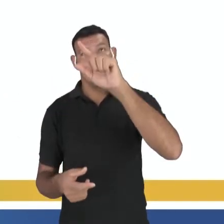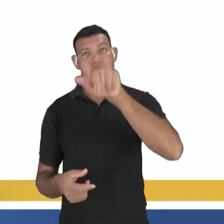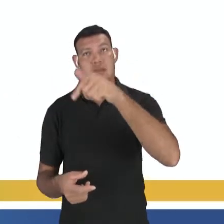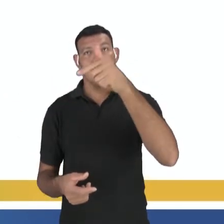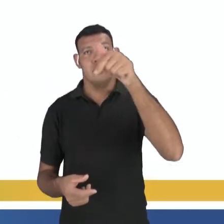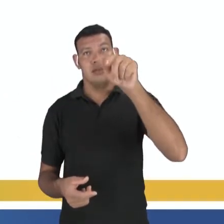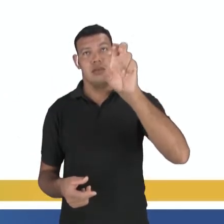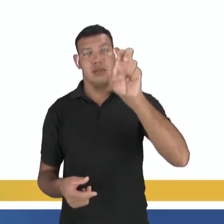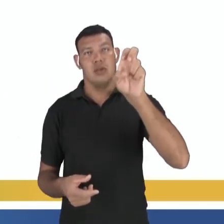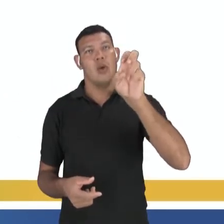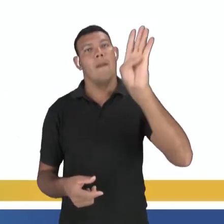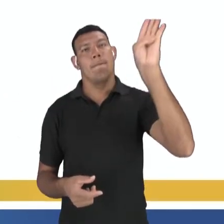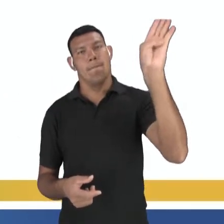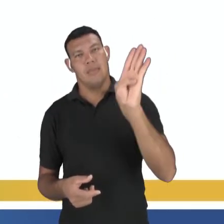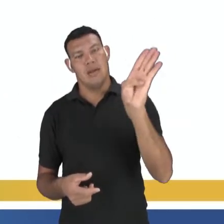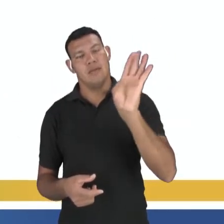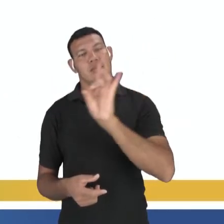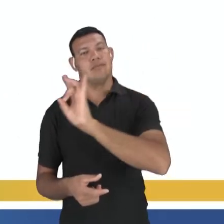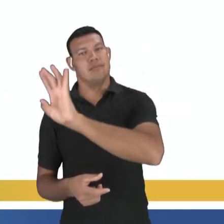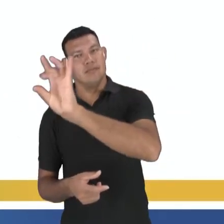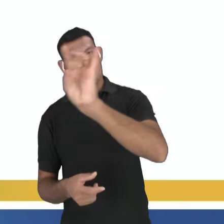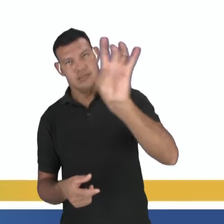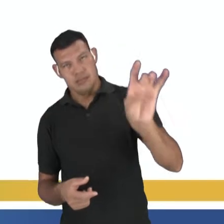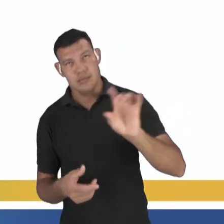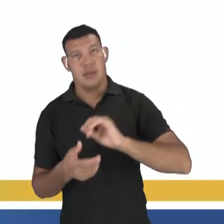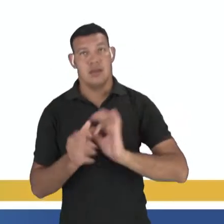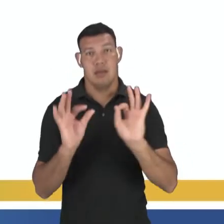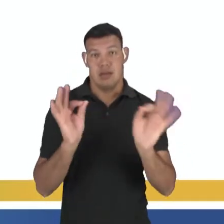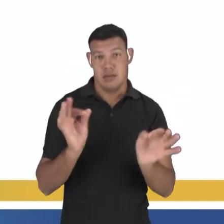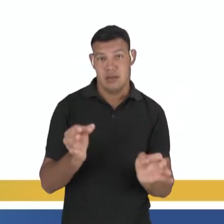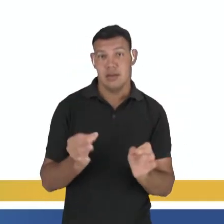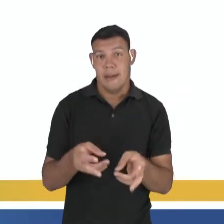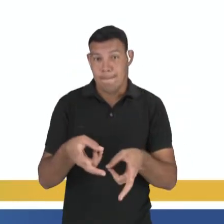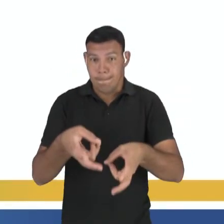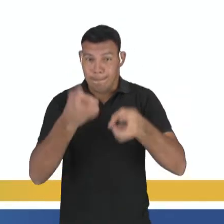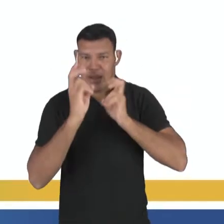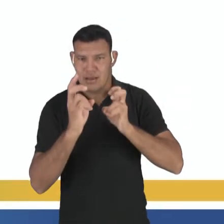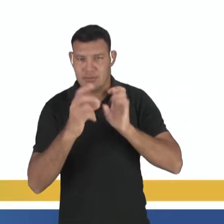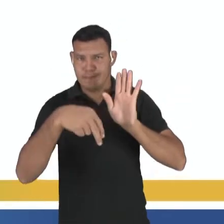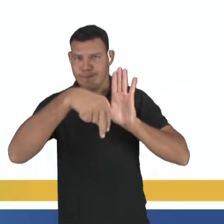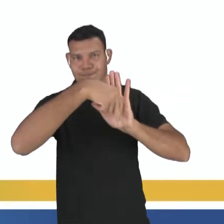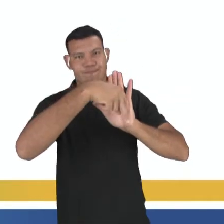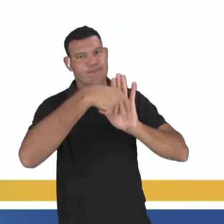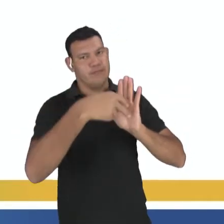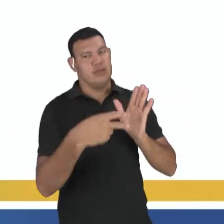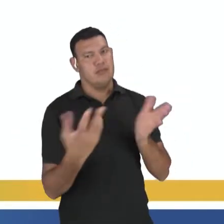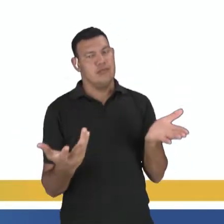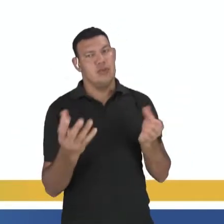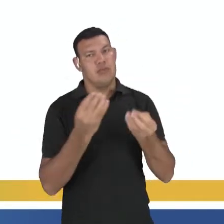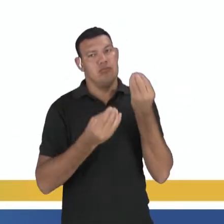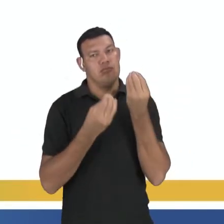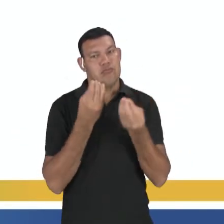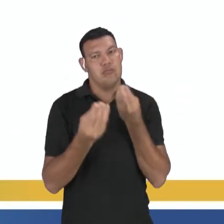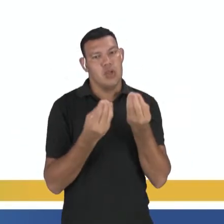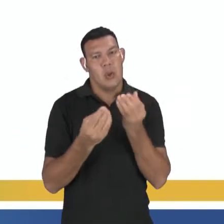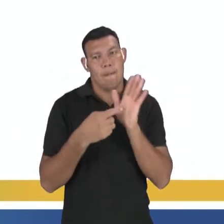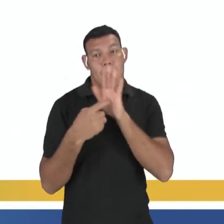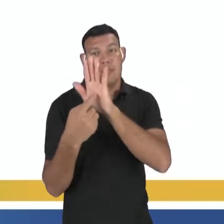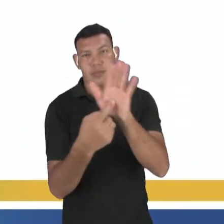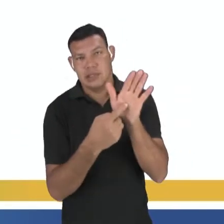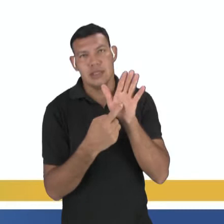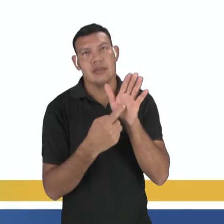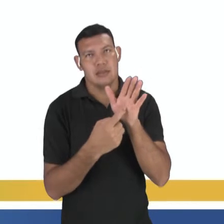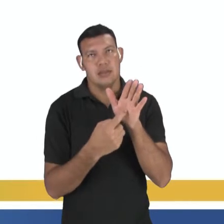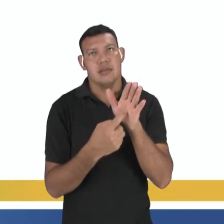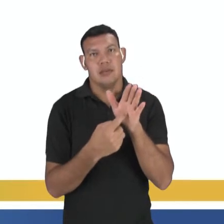7,75 por bimestre. Certinho? Agora note que essa nota ela não reflete, por exemplo,